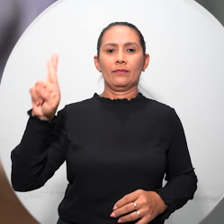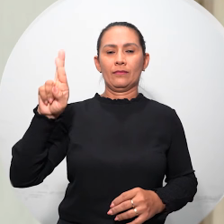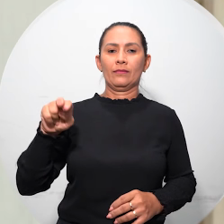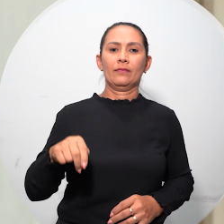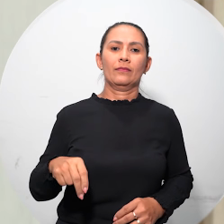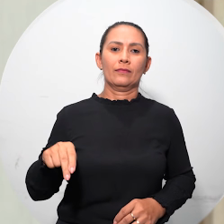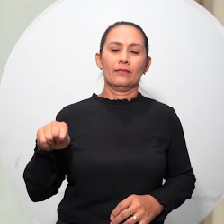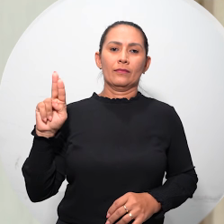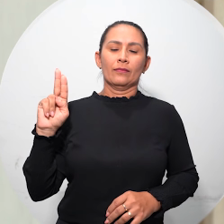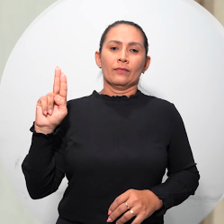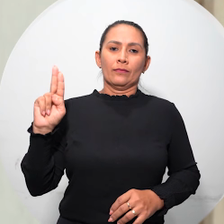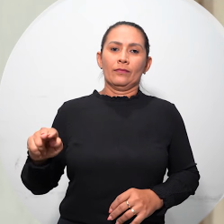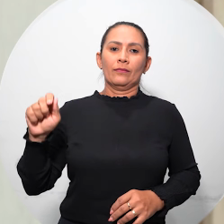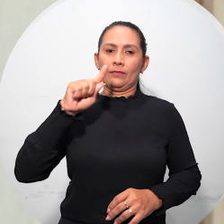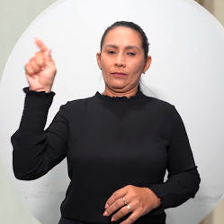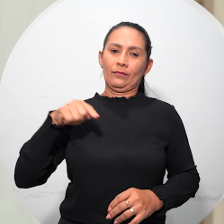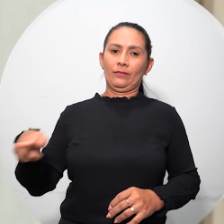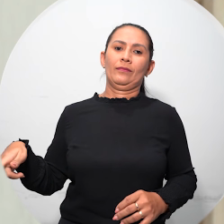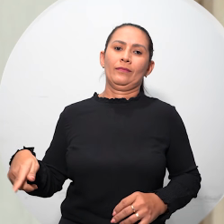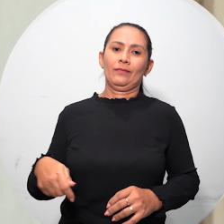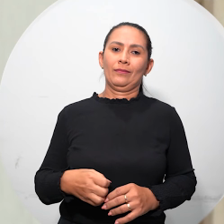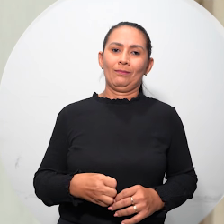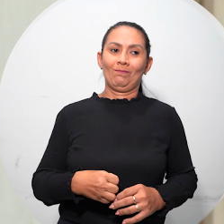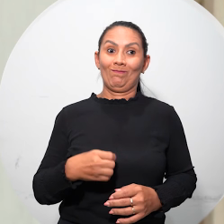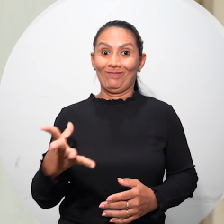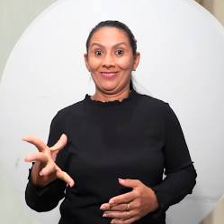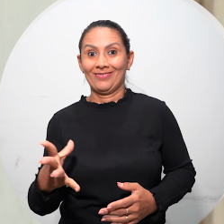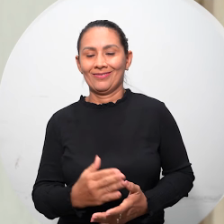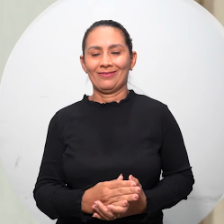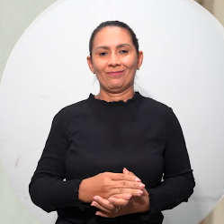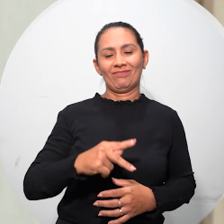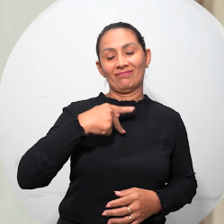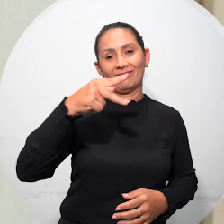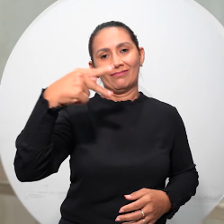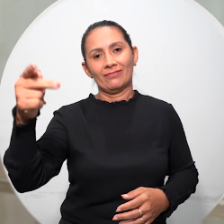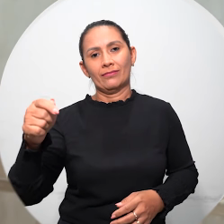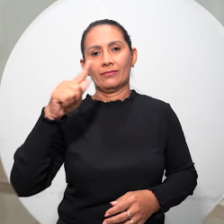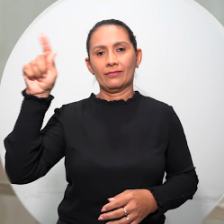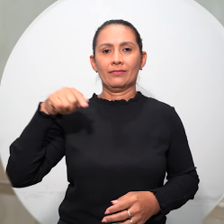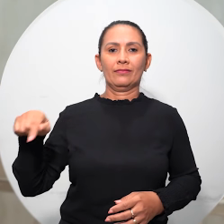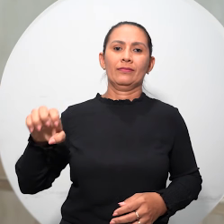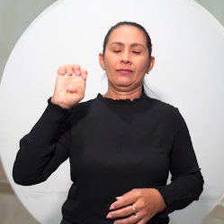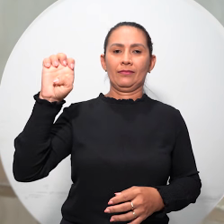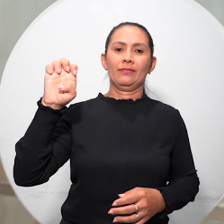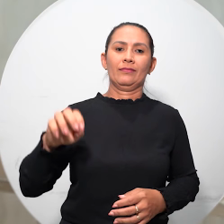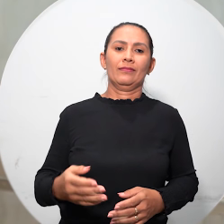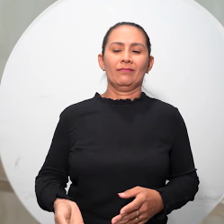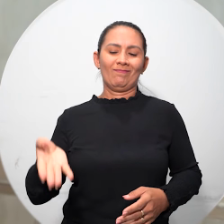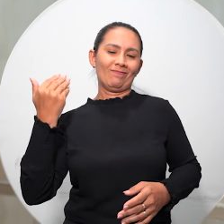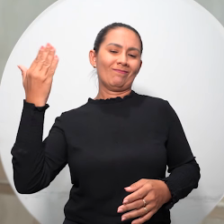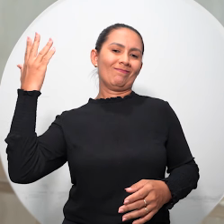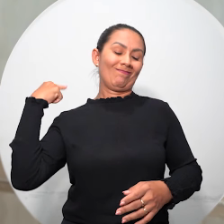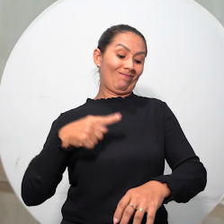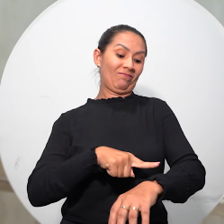Amém. Eita, rapaz, falar de Zé Pacamon é voltar ao tempo, não é? Conheci Zé Pacamon aqui em São Bento.